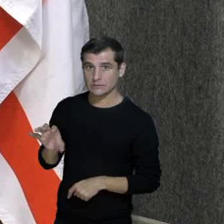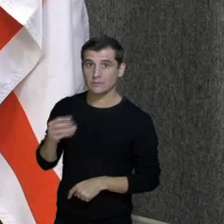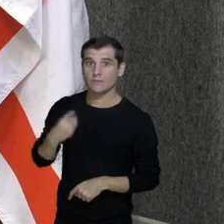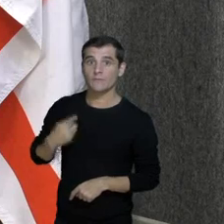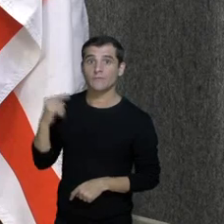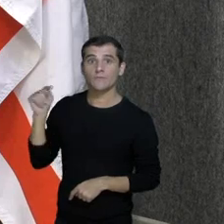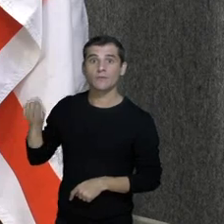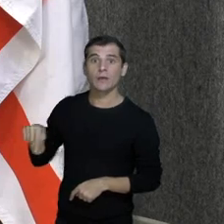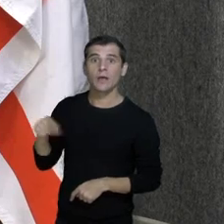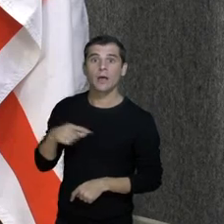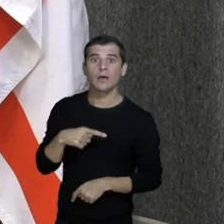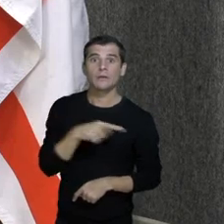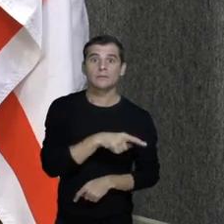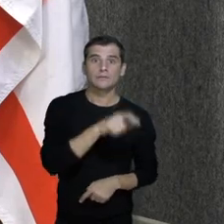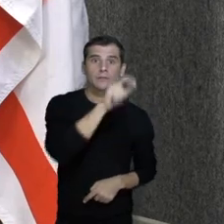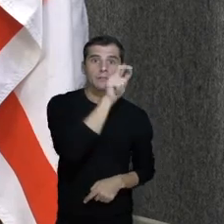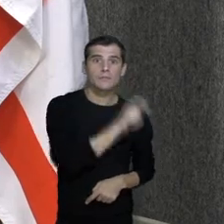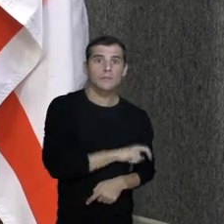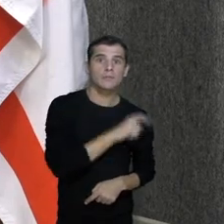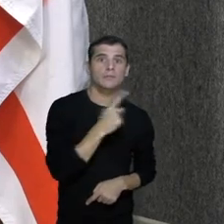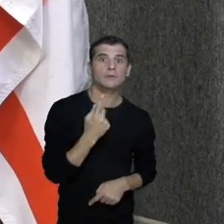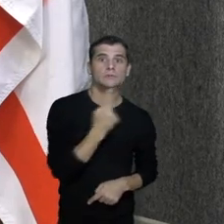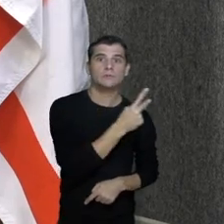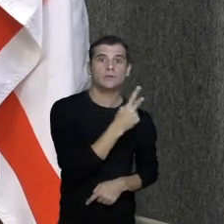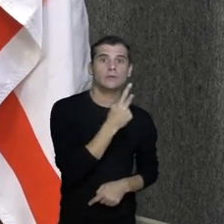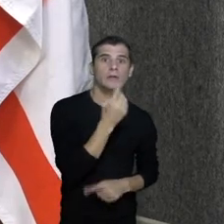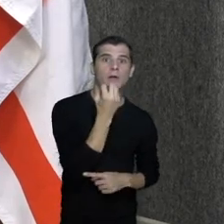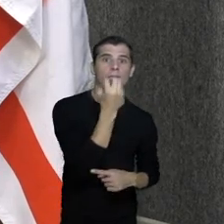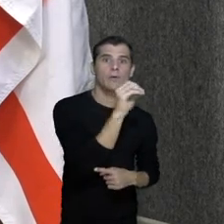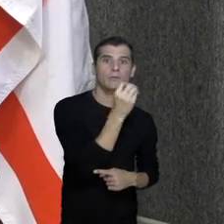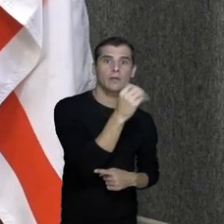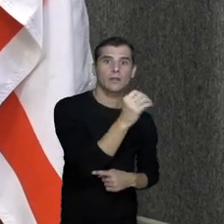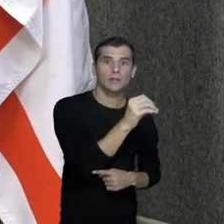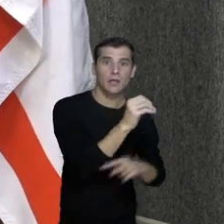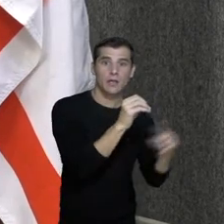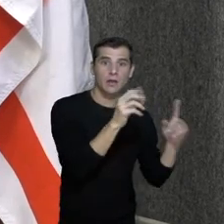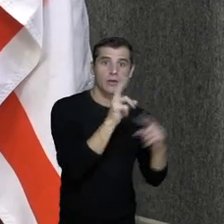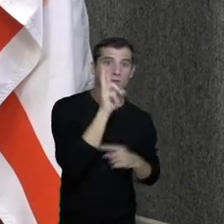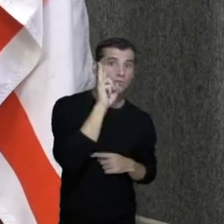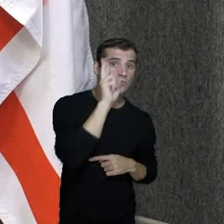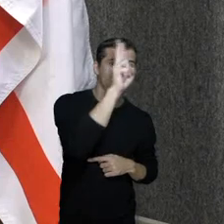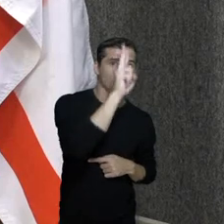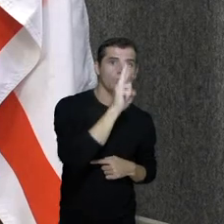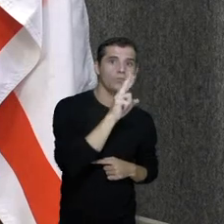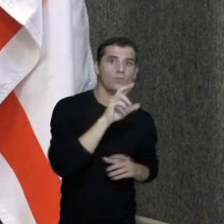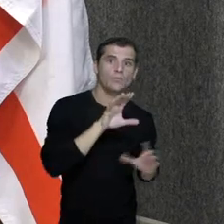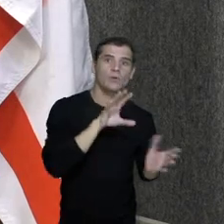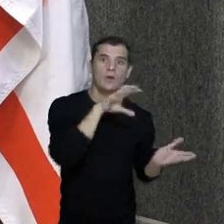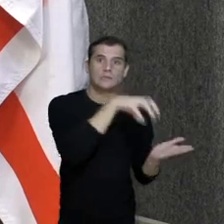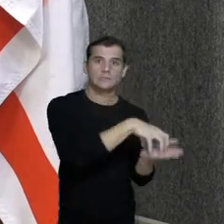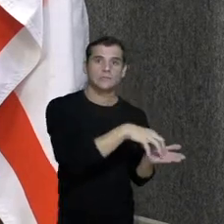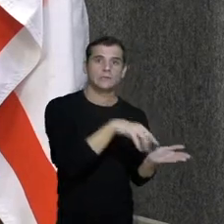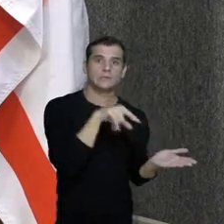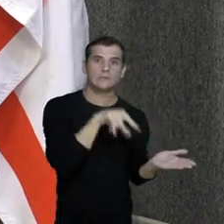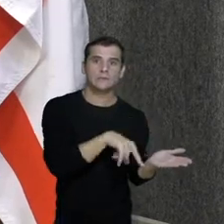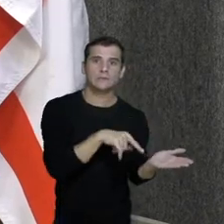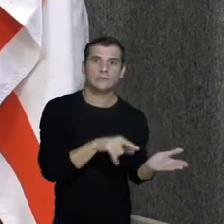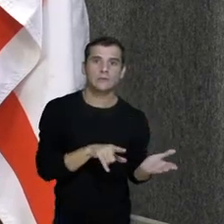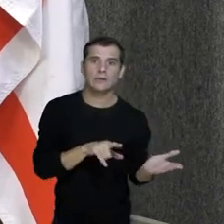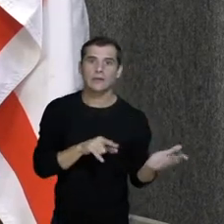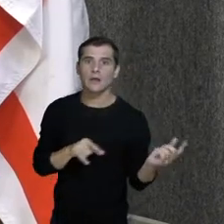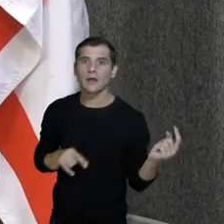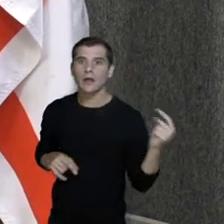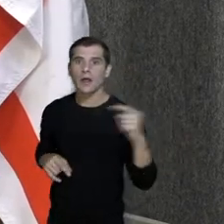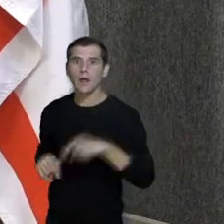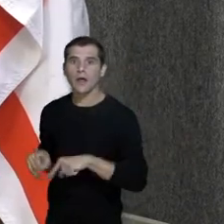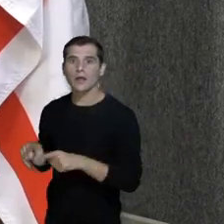o dono de uma grande agência de Porto Alegre também tava comendo cachorro quente cara não era para ele est lá o cara era do clube dos gurmê de Porto Alegre